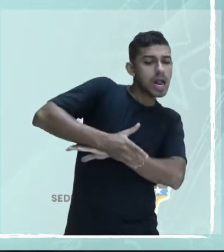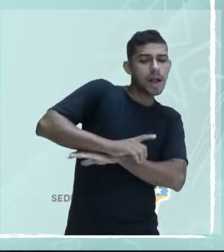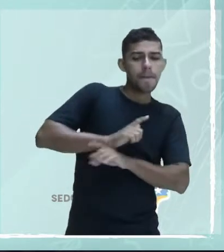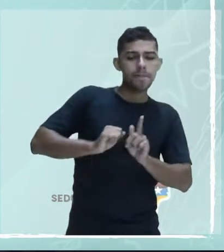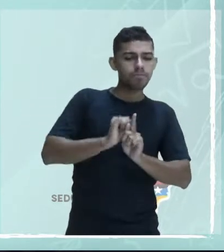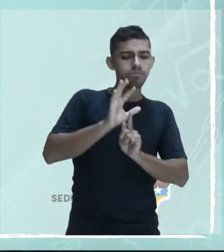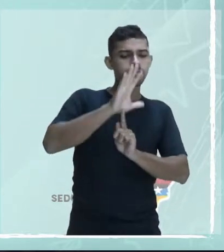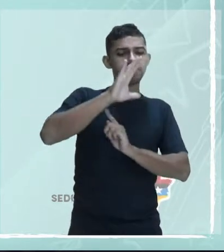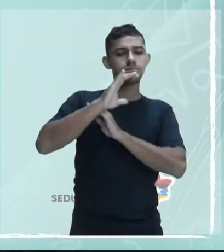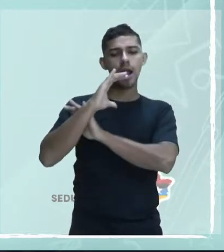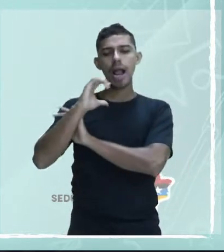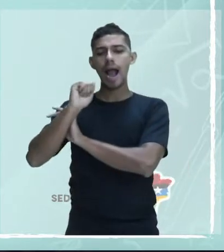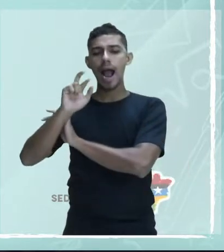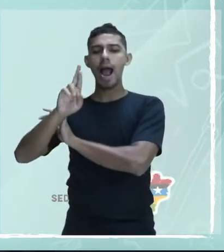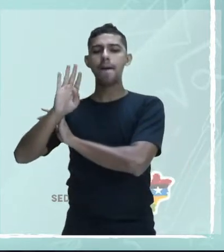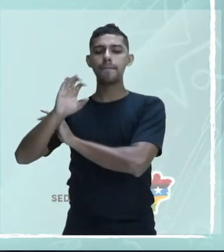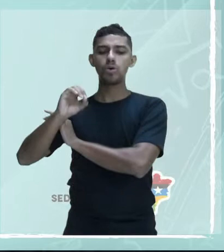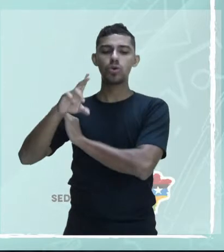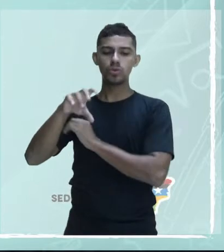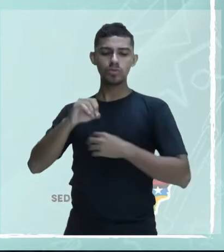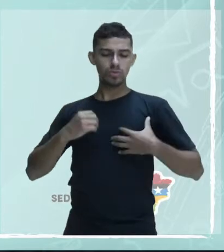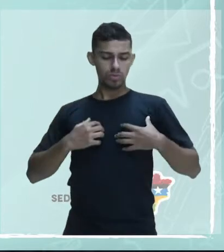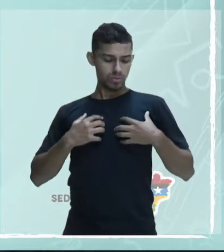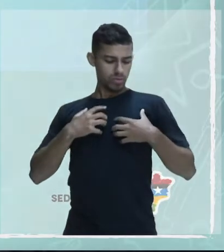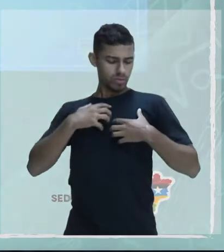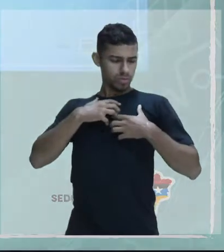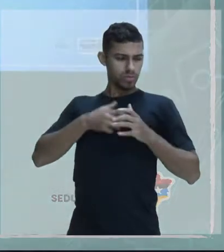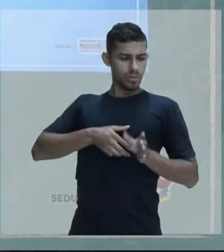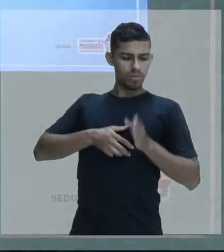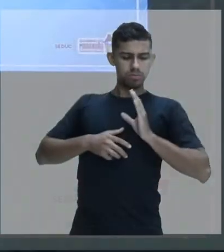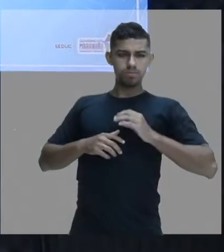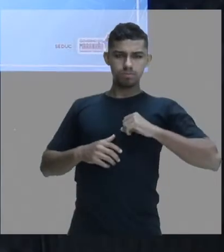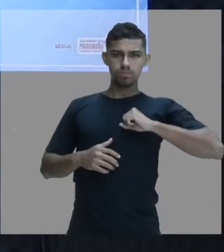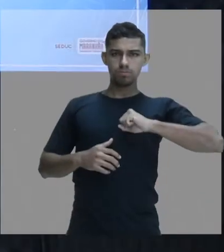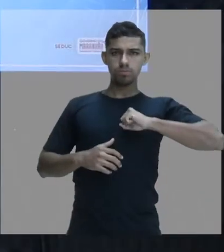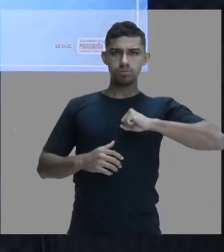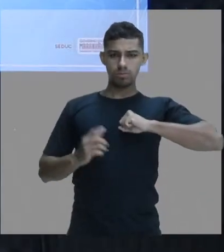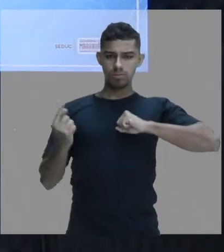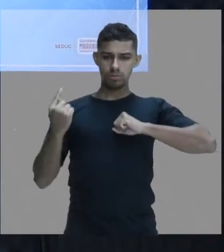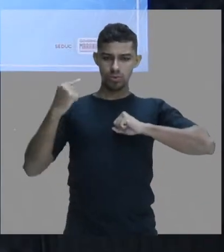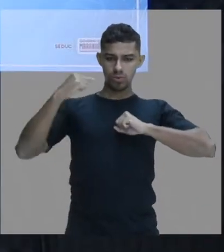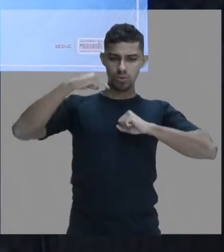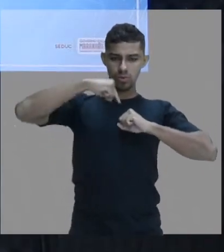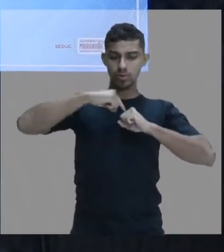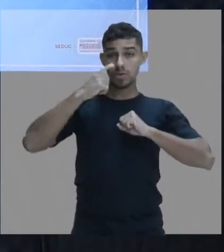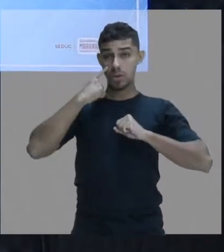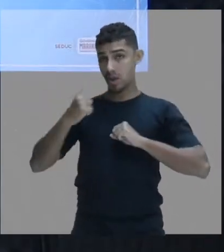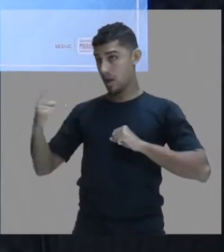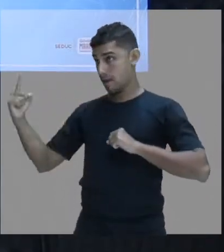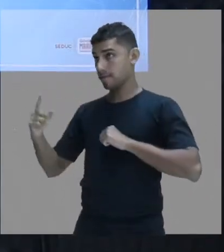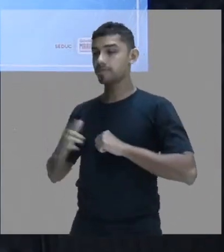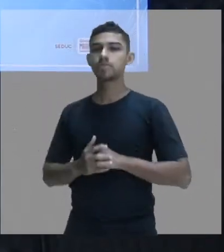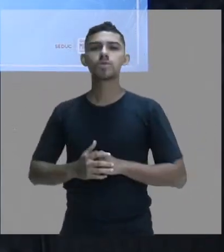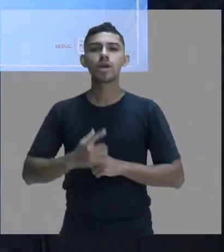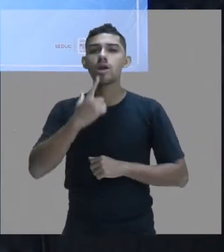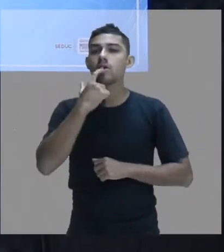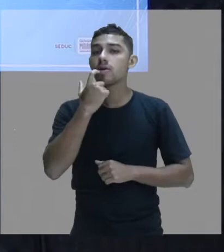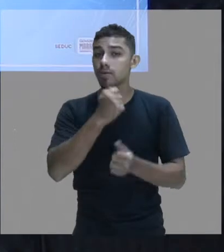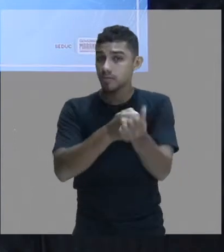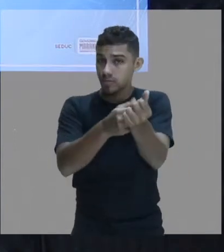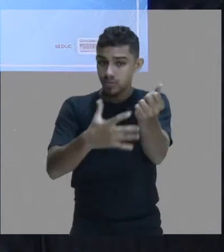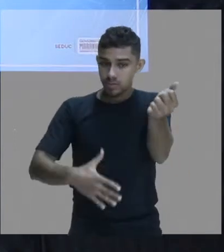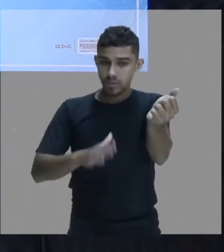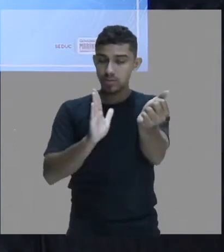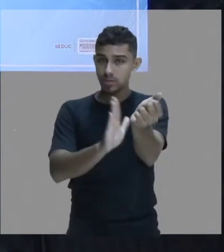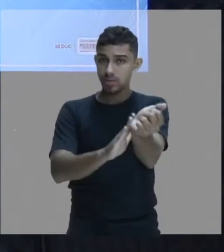rico em gás carbônico, ele sai rico em oxigênio. Como é que acontece tudo isso? Vou mostrar aqui para vocês. O sangue, pessoal, ele